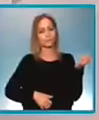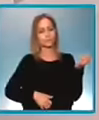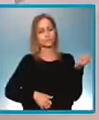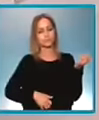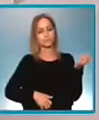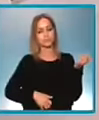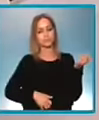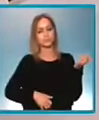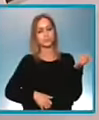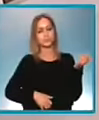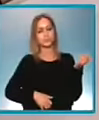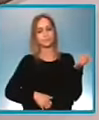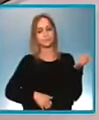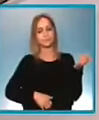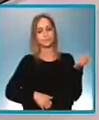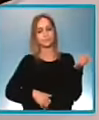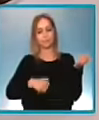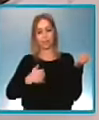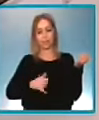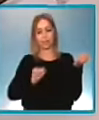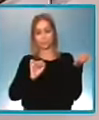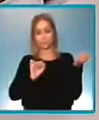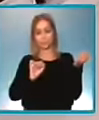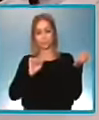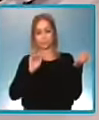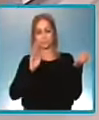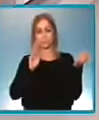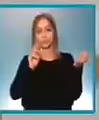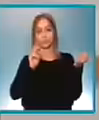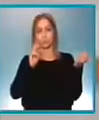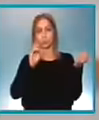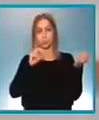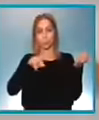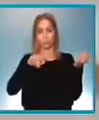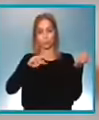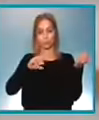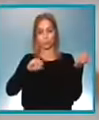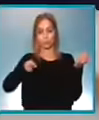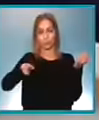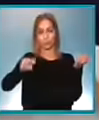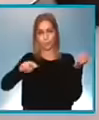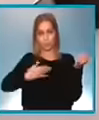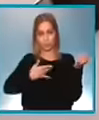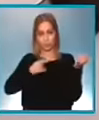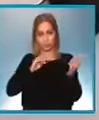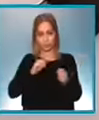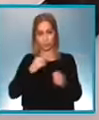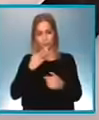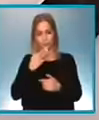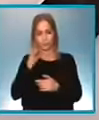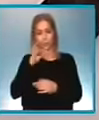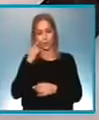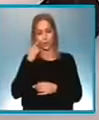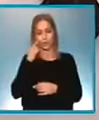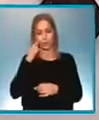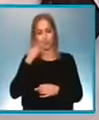Ora bem, viola, Jerónimo Mendes. Jerónimo Mendes, muito obrigado. Mais conhecido como